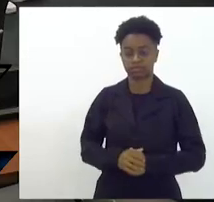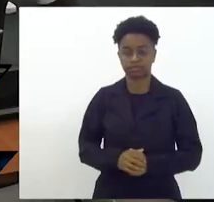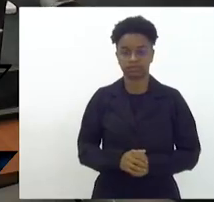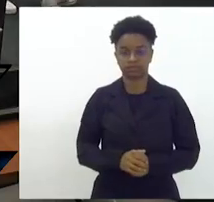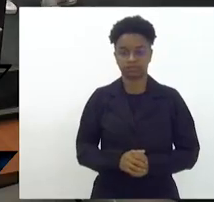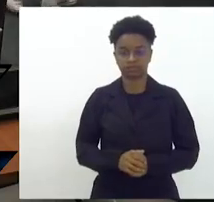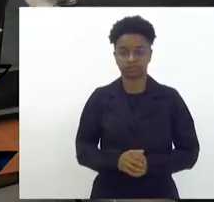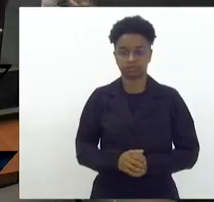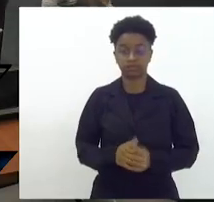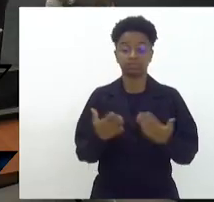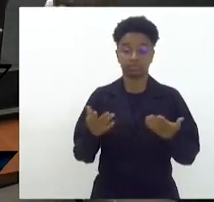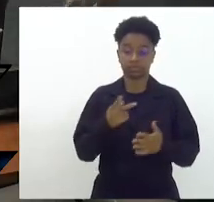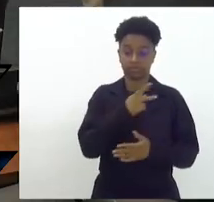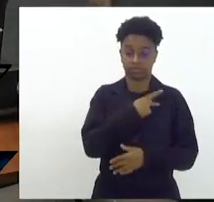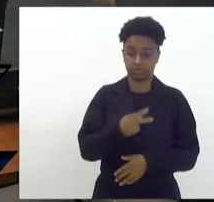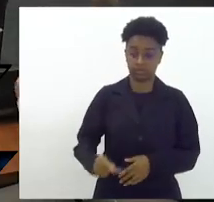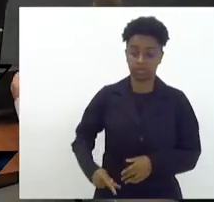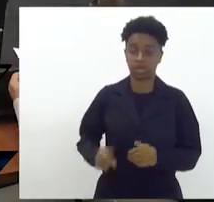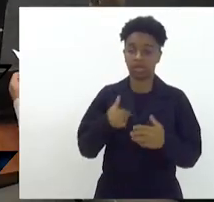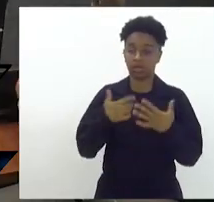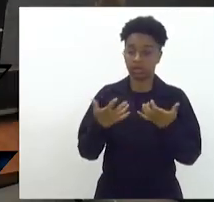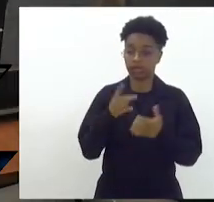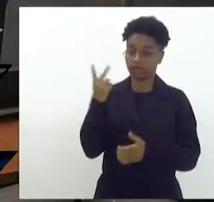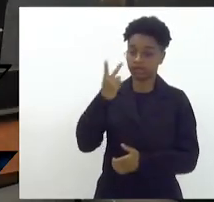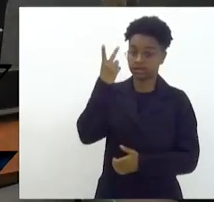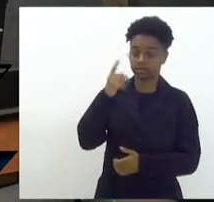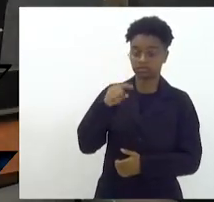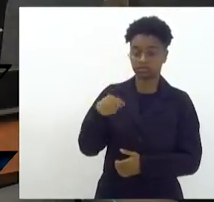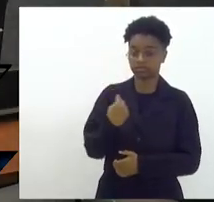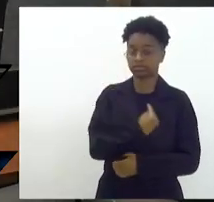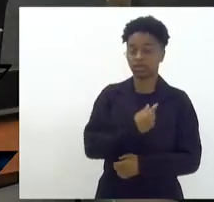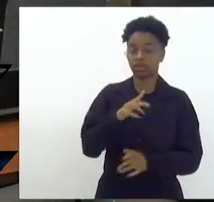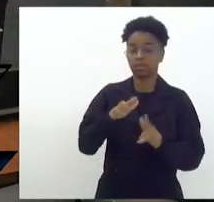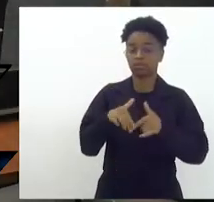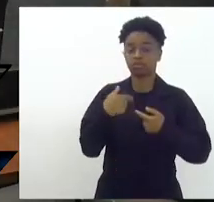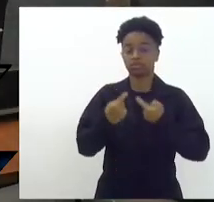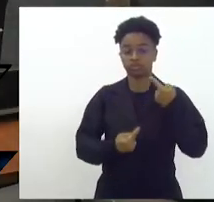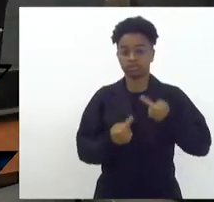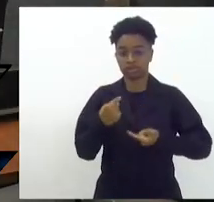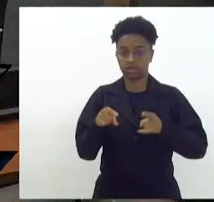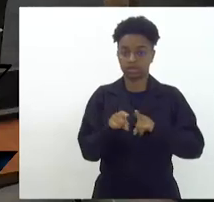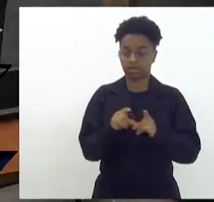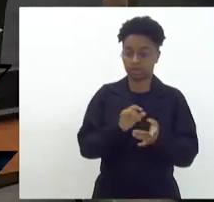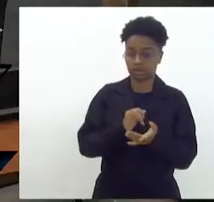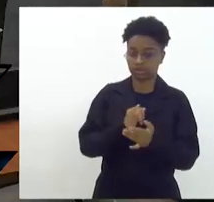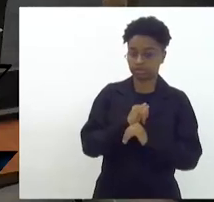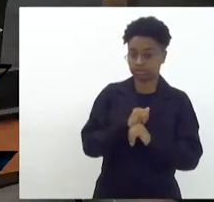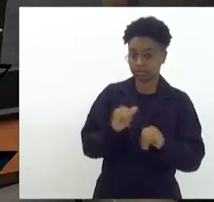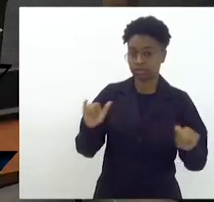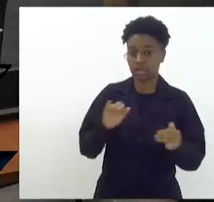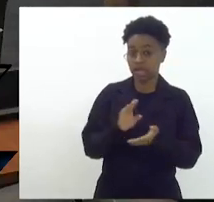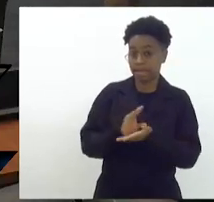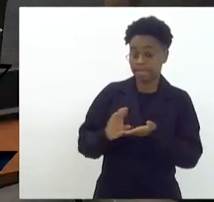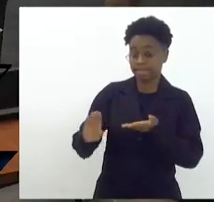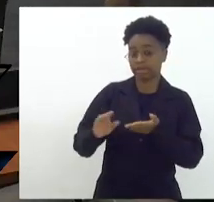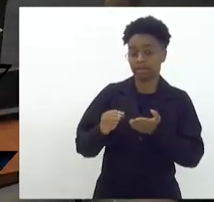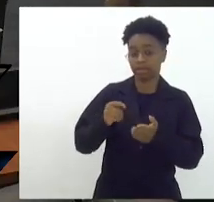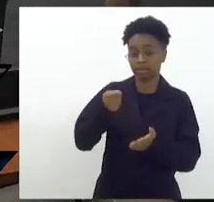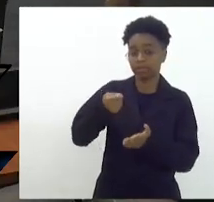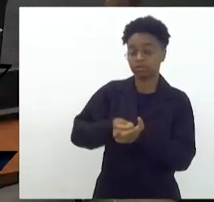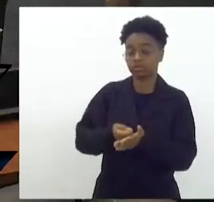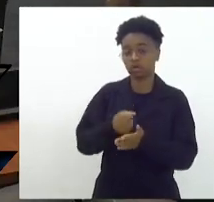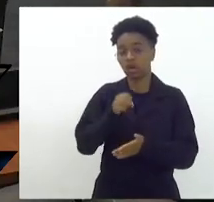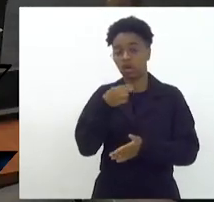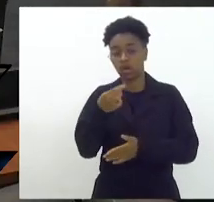Presidente queria valorizar o Parlamento por essa discussão e dizer que as emendas em positivas as emendas representativas